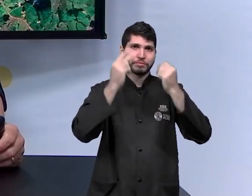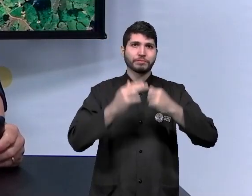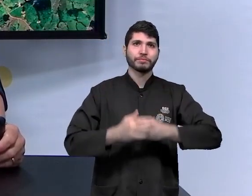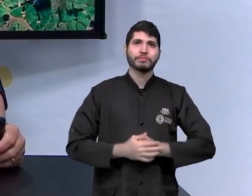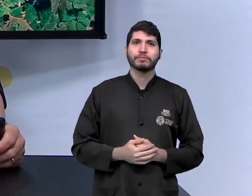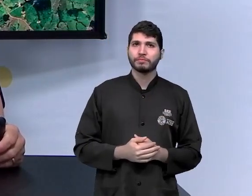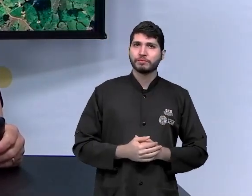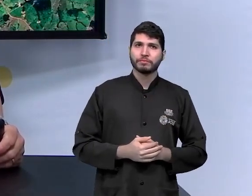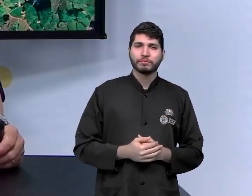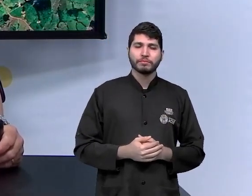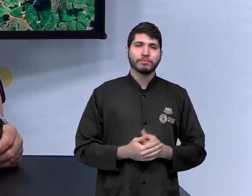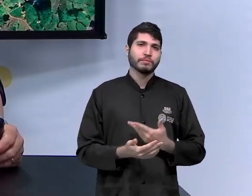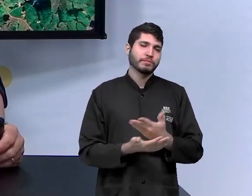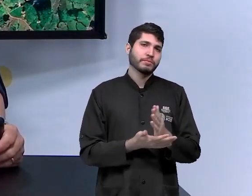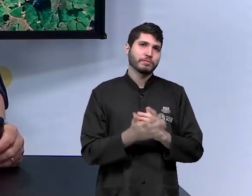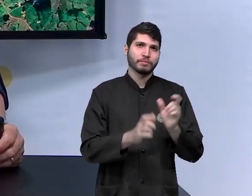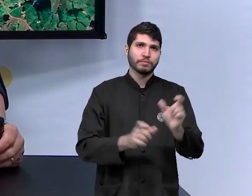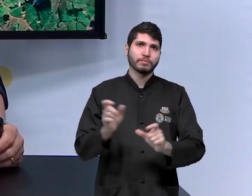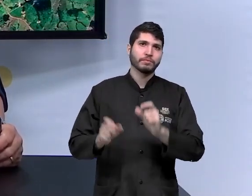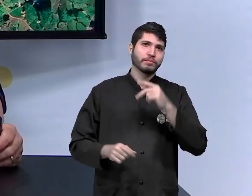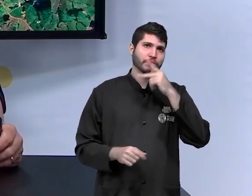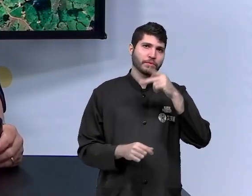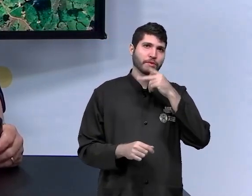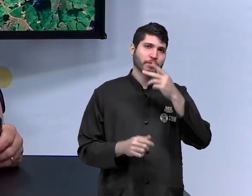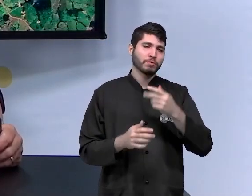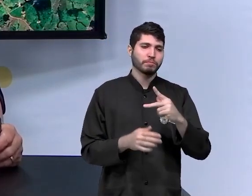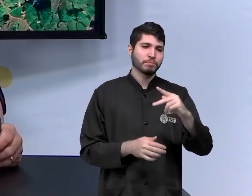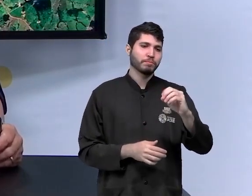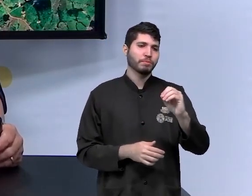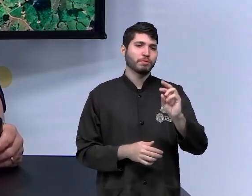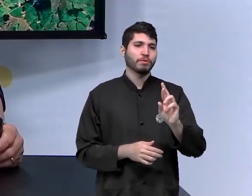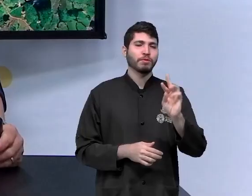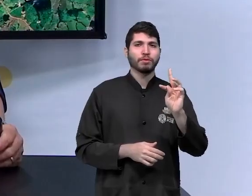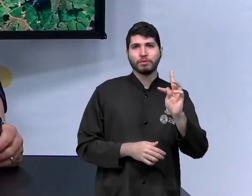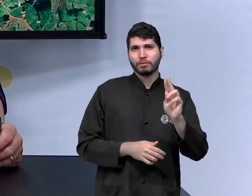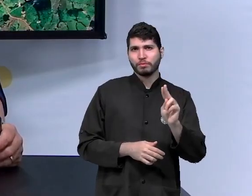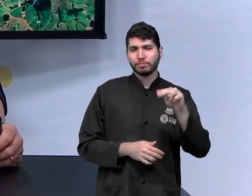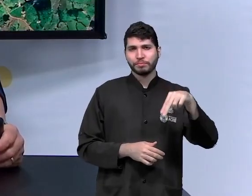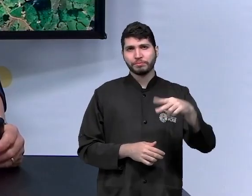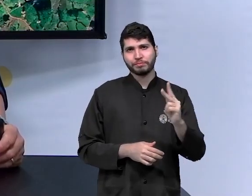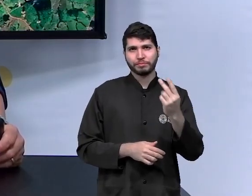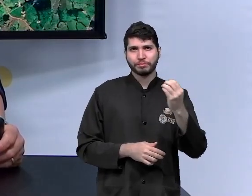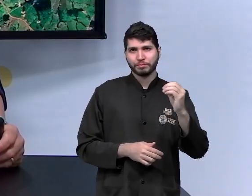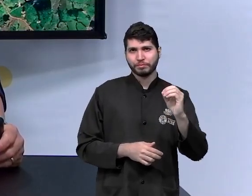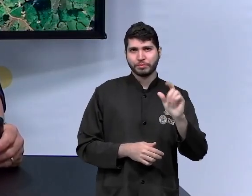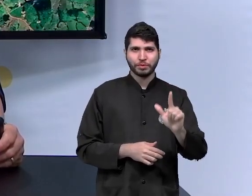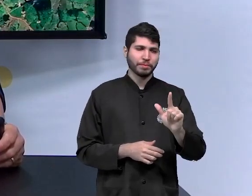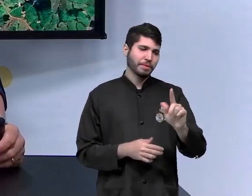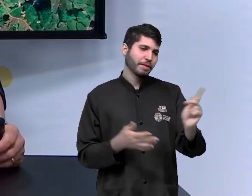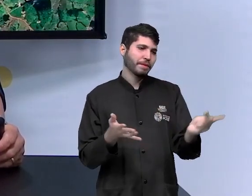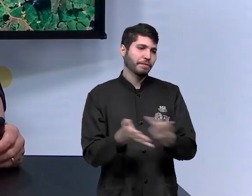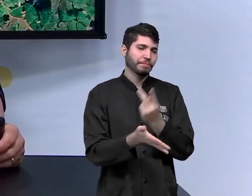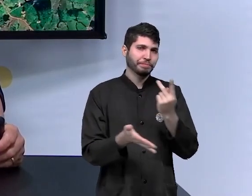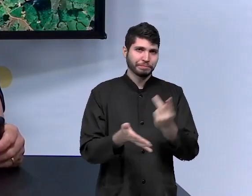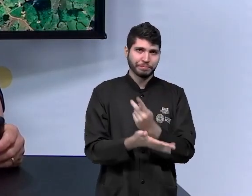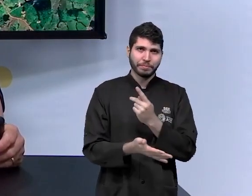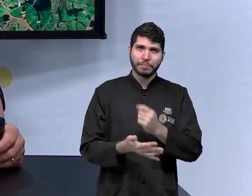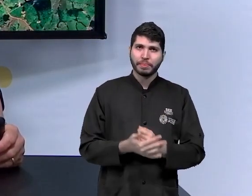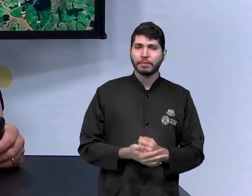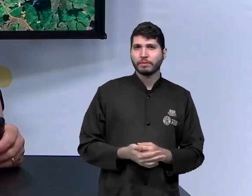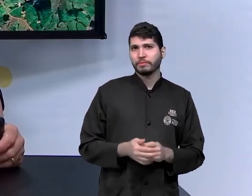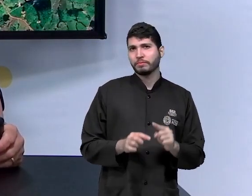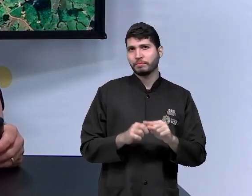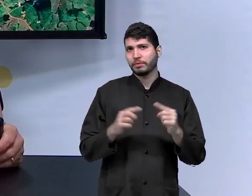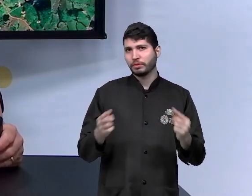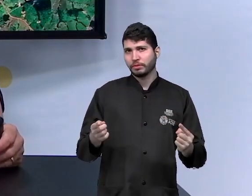dizerem que o portunhol é um espanhol errado. Nós temos que tirar esse conceito do espanhol errado, tá bom? Porque existe